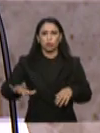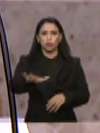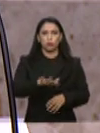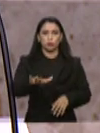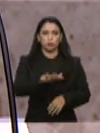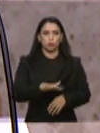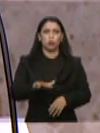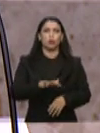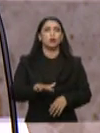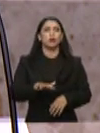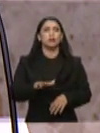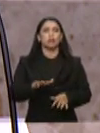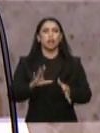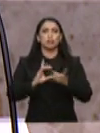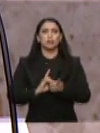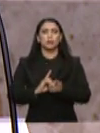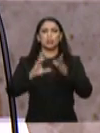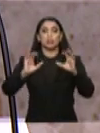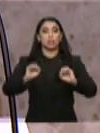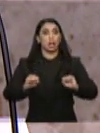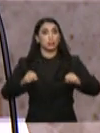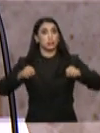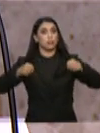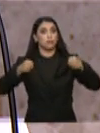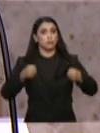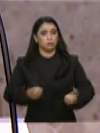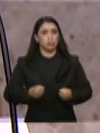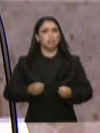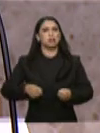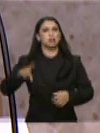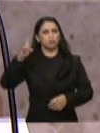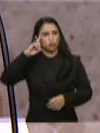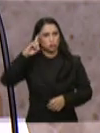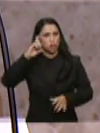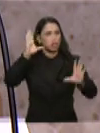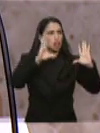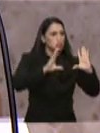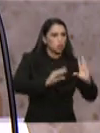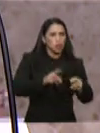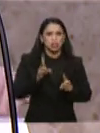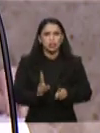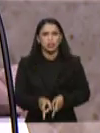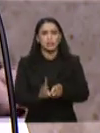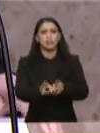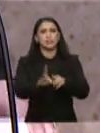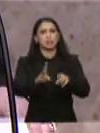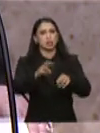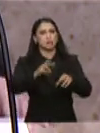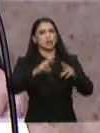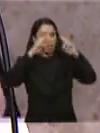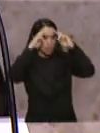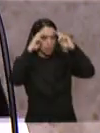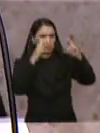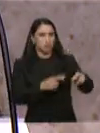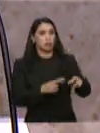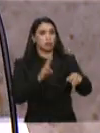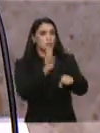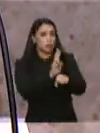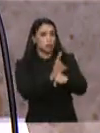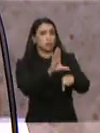ou mais simplesmente, a defesa diuturna e intransigente da Constituição e do Estado Democrático de Direito.